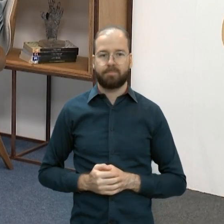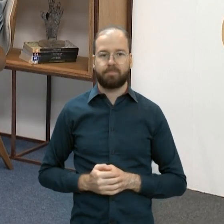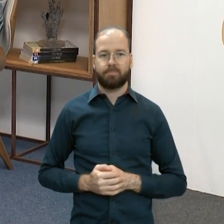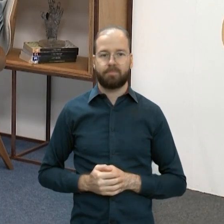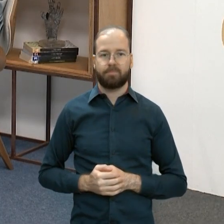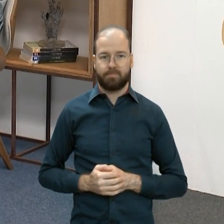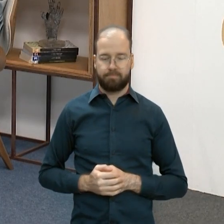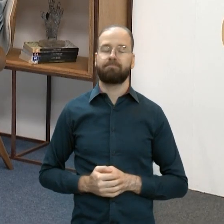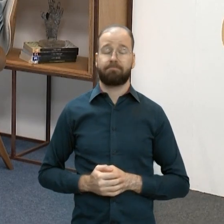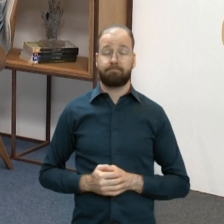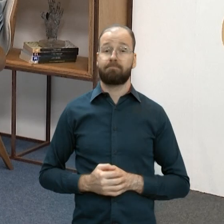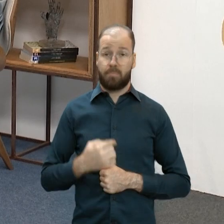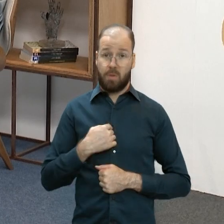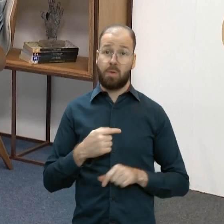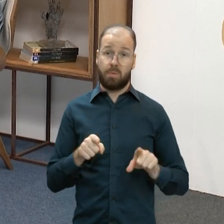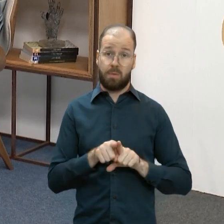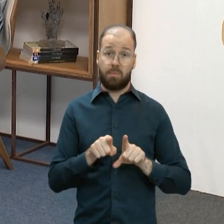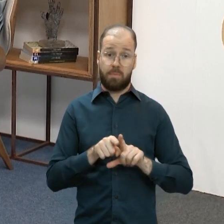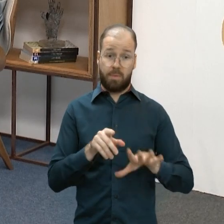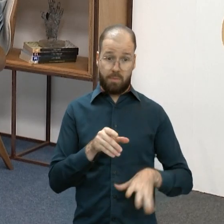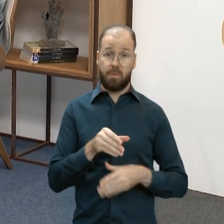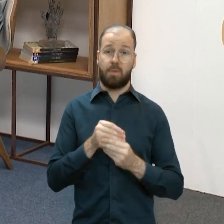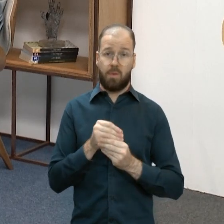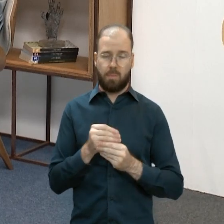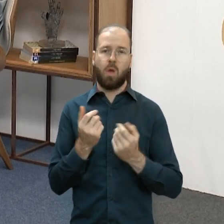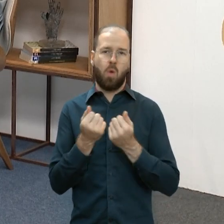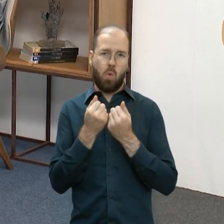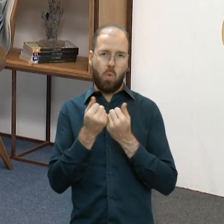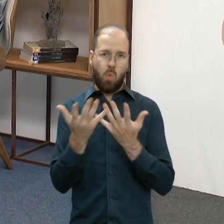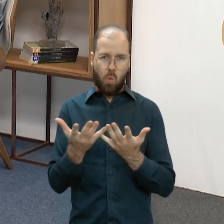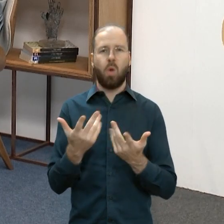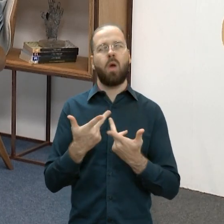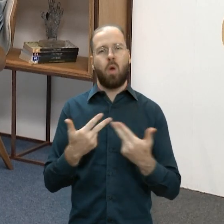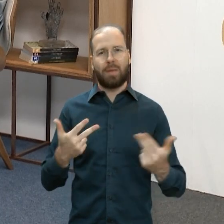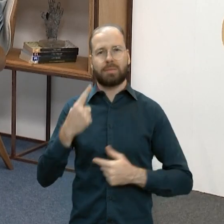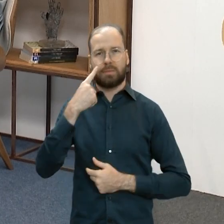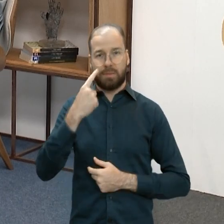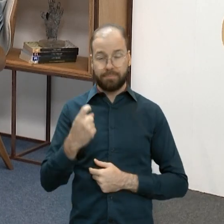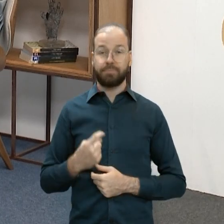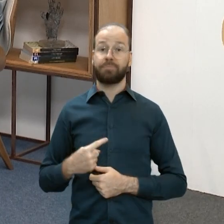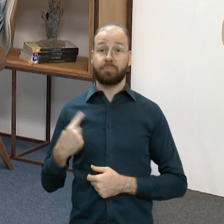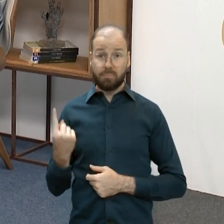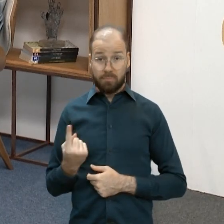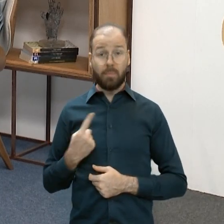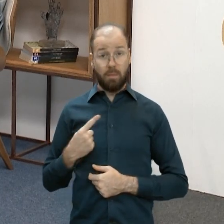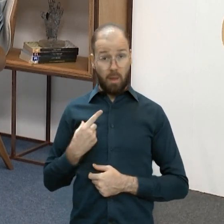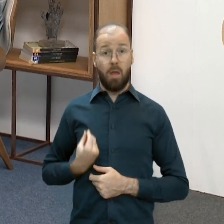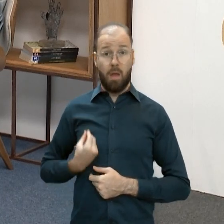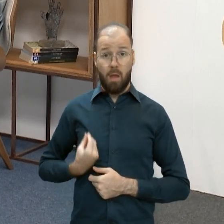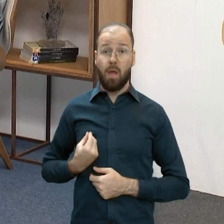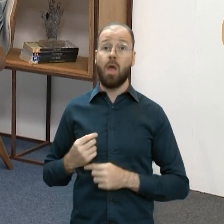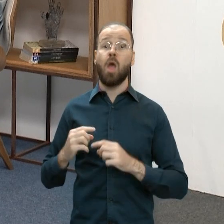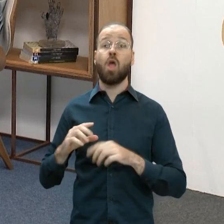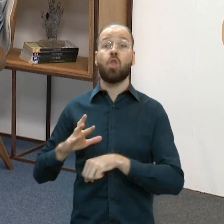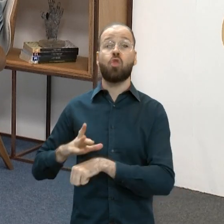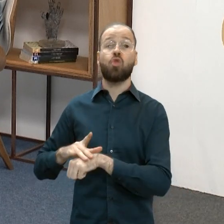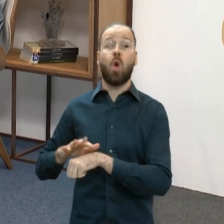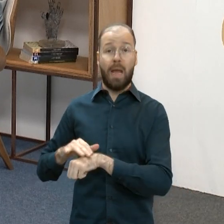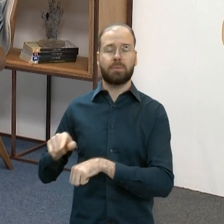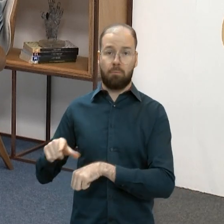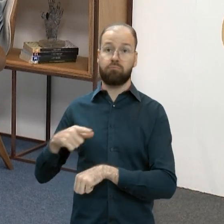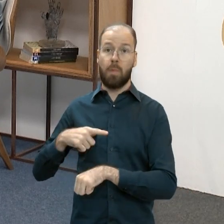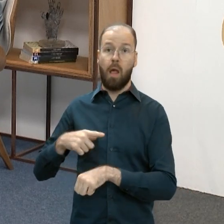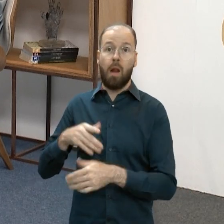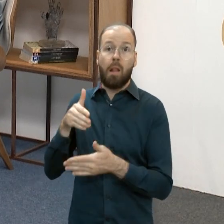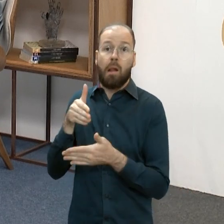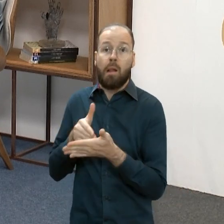muito interessante. Nós temos, sim, algumas doenças, né, André, que levam a impedimentos. Essa